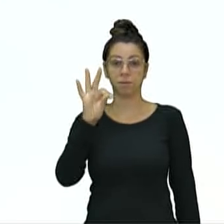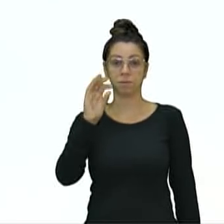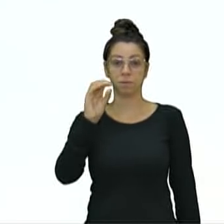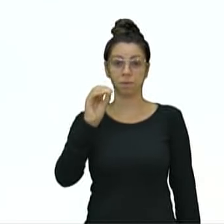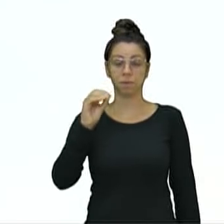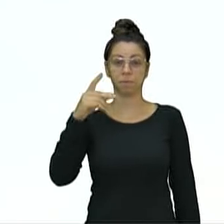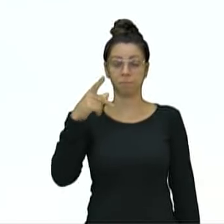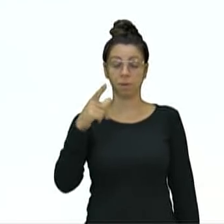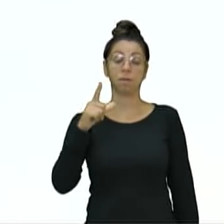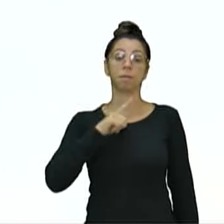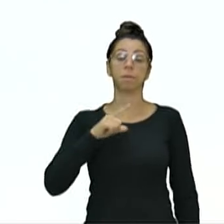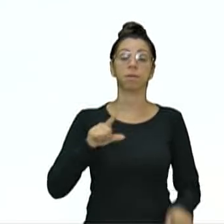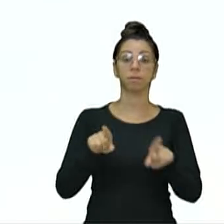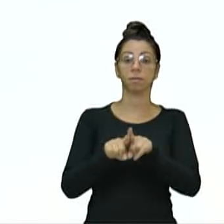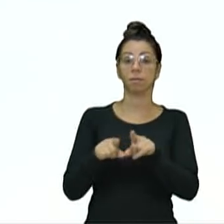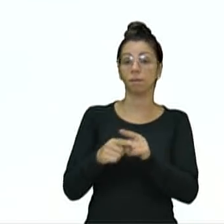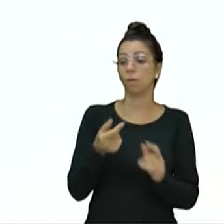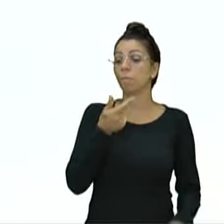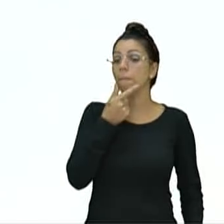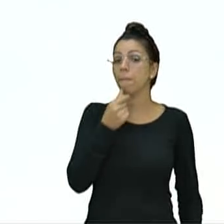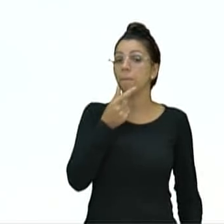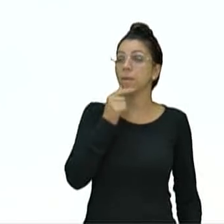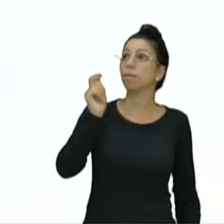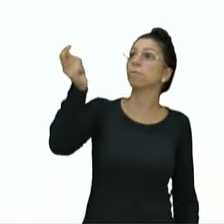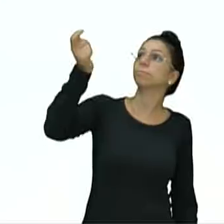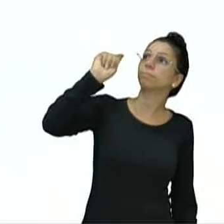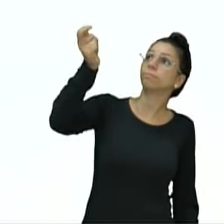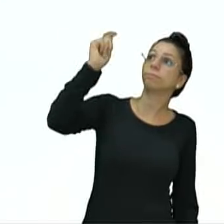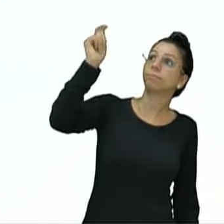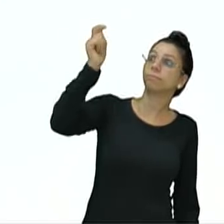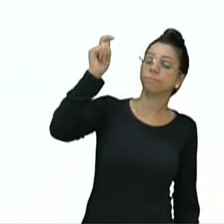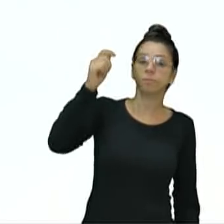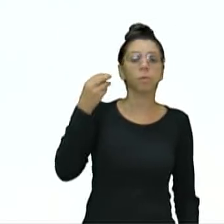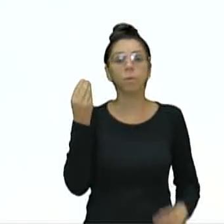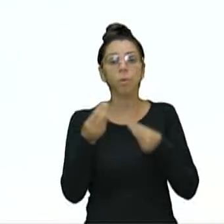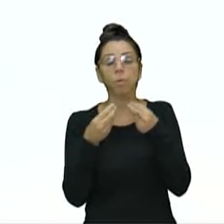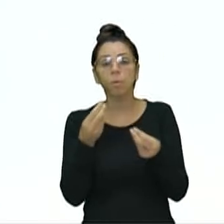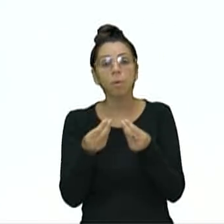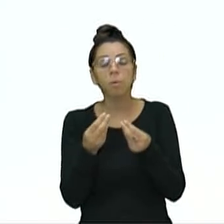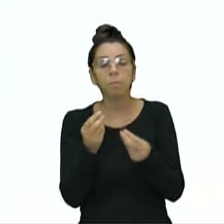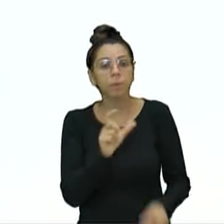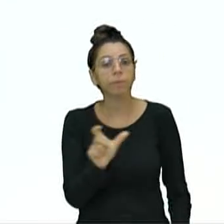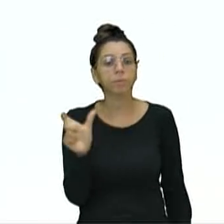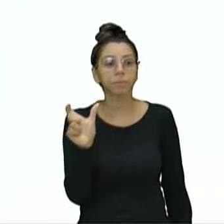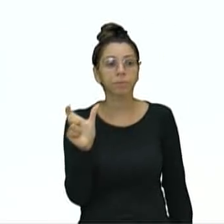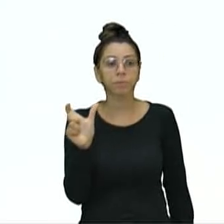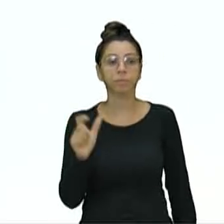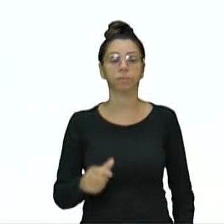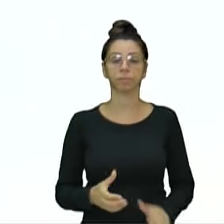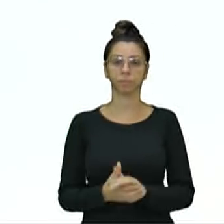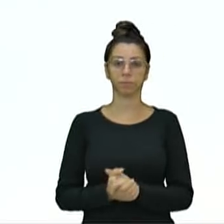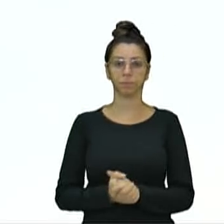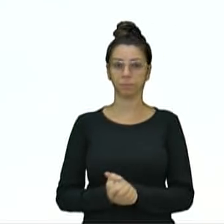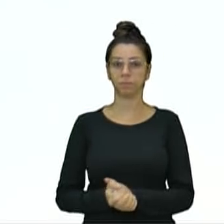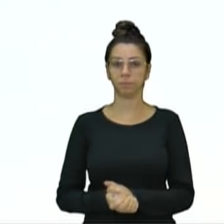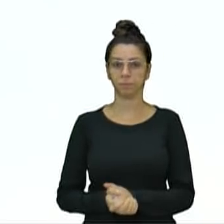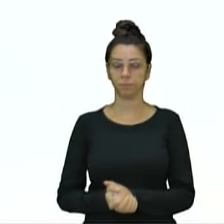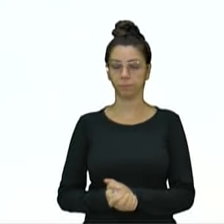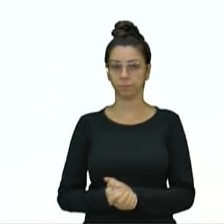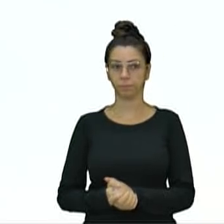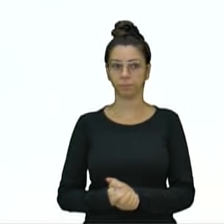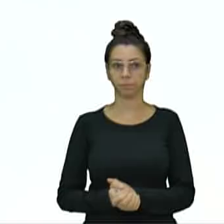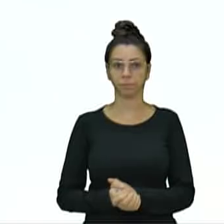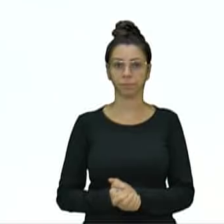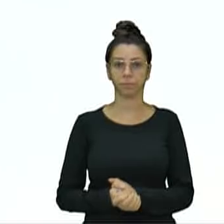menino soltando uma pipa, como que a gente fala isso em inglês? Lembra que nós já estudamos na outra aula? Fly a kite,